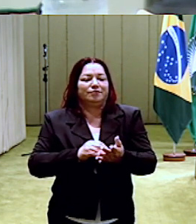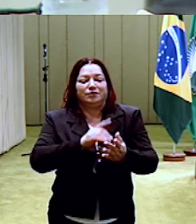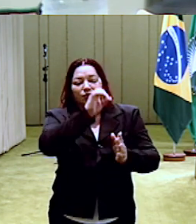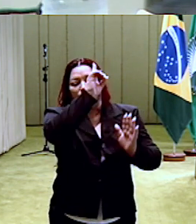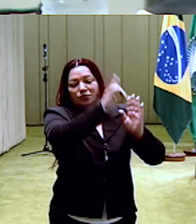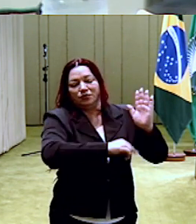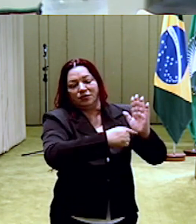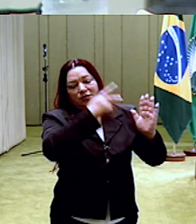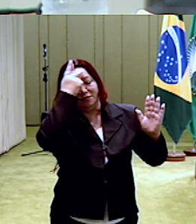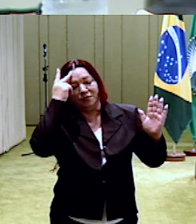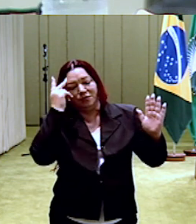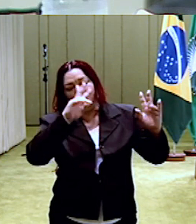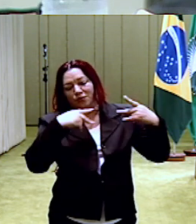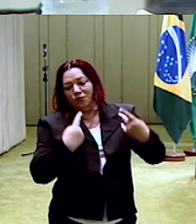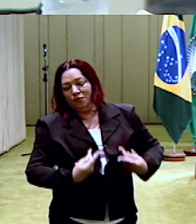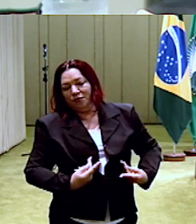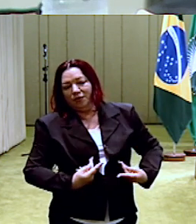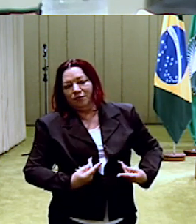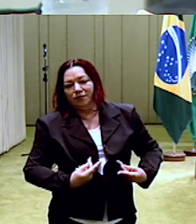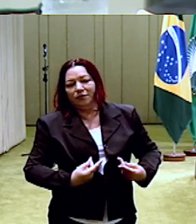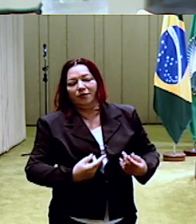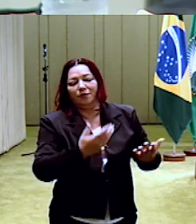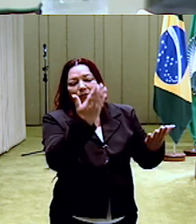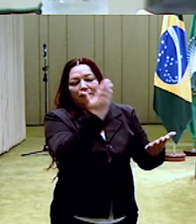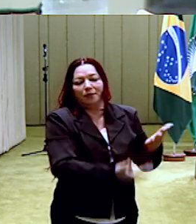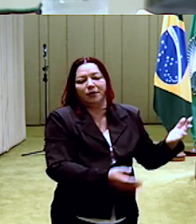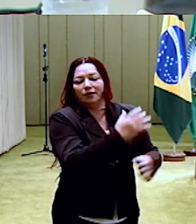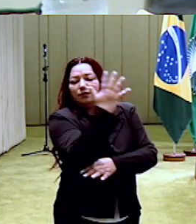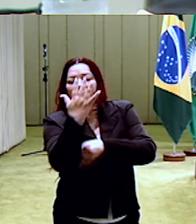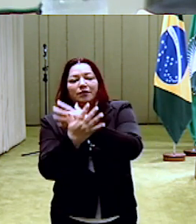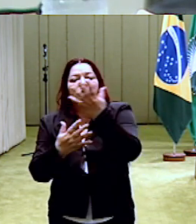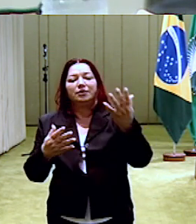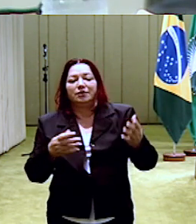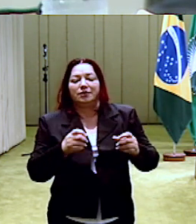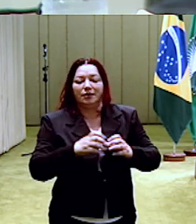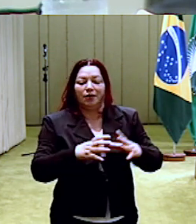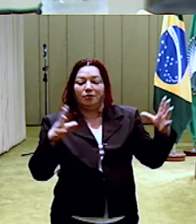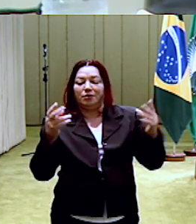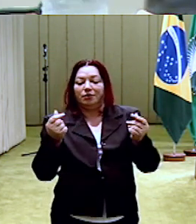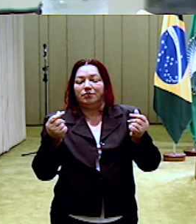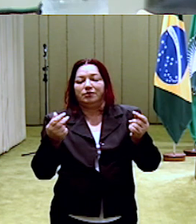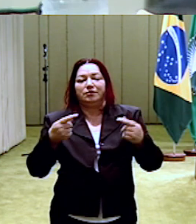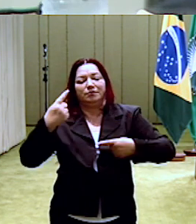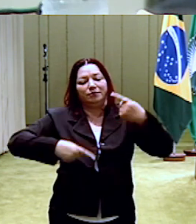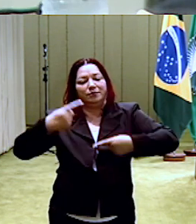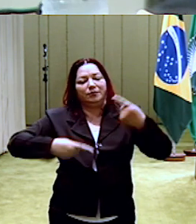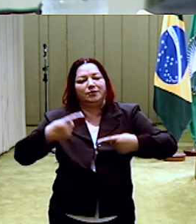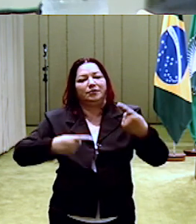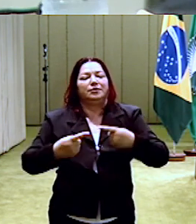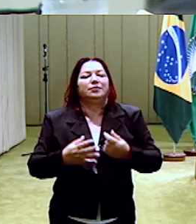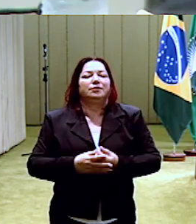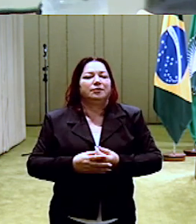direitos humanos e também para a degradação ambiental como forma de maximização de lucros e poderio político. E